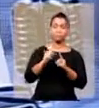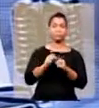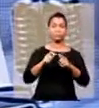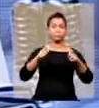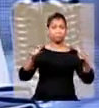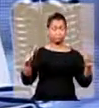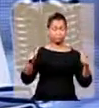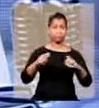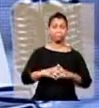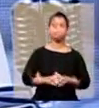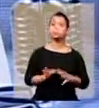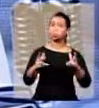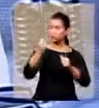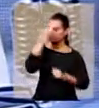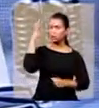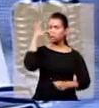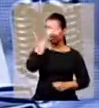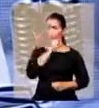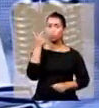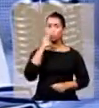que sim.